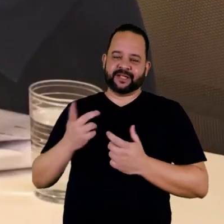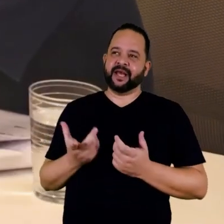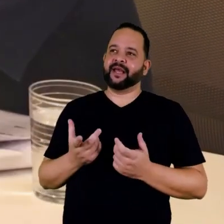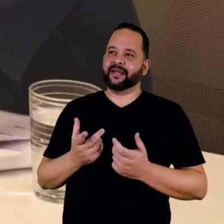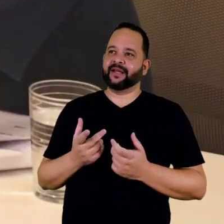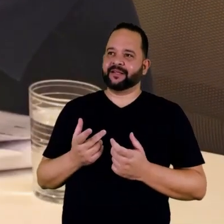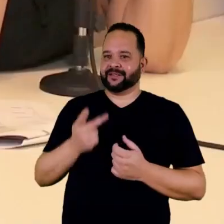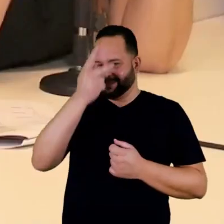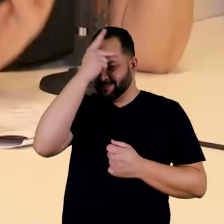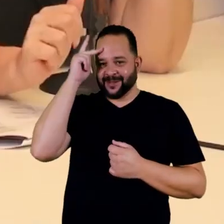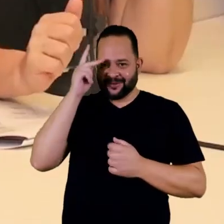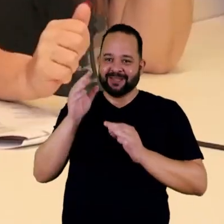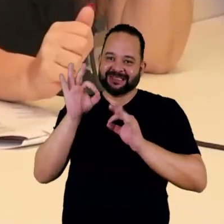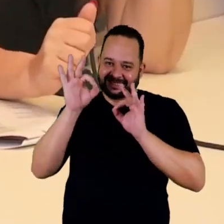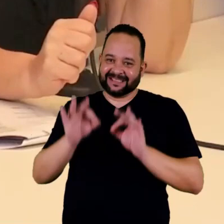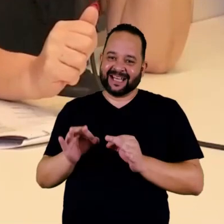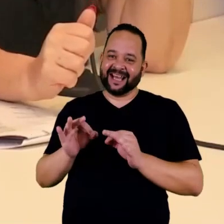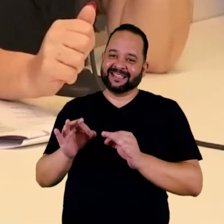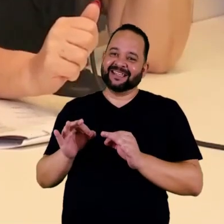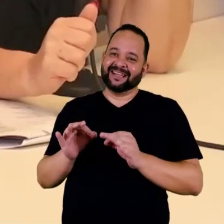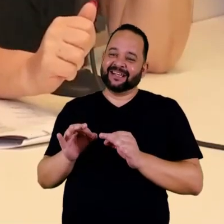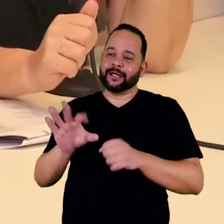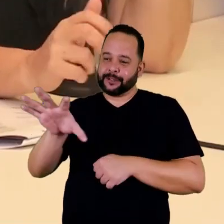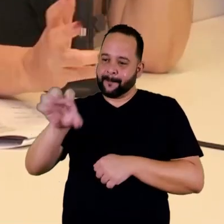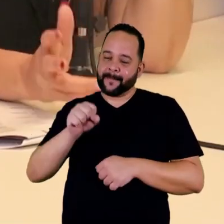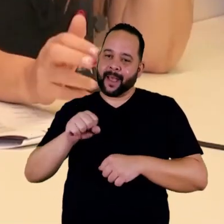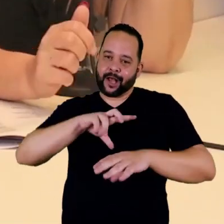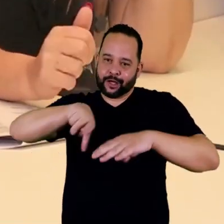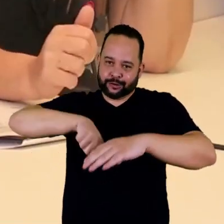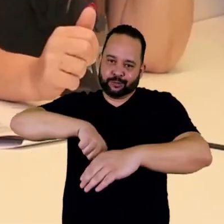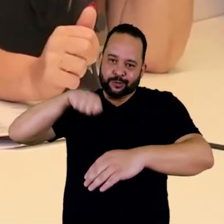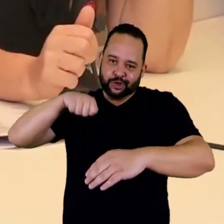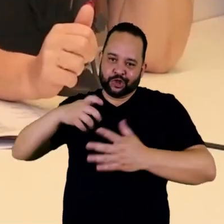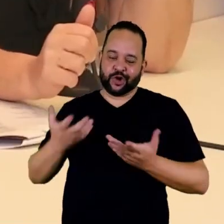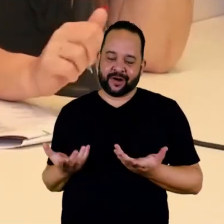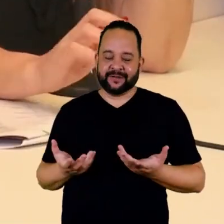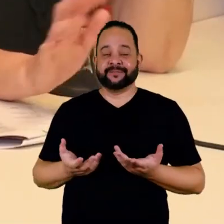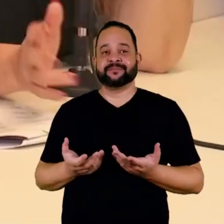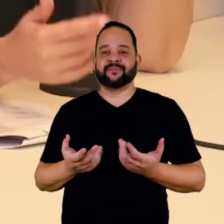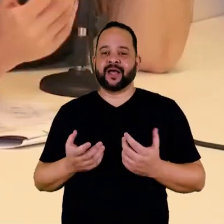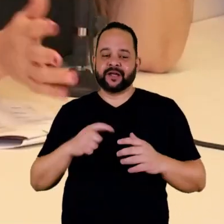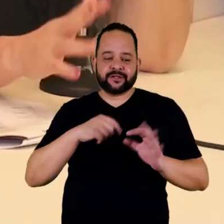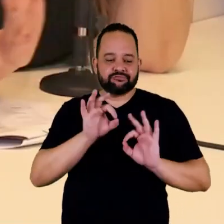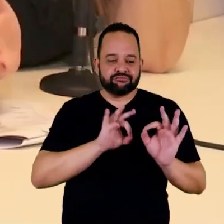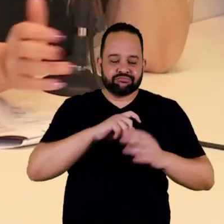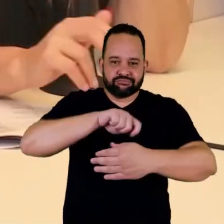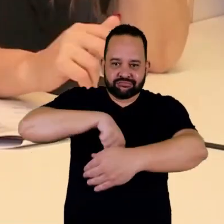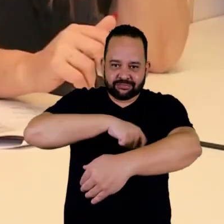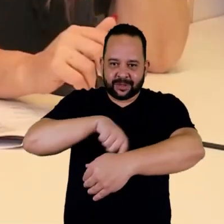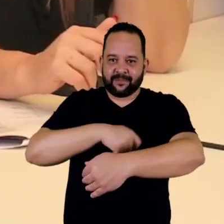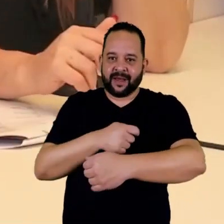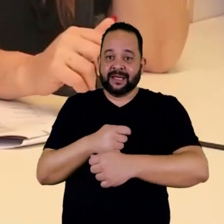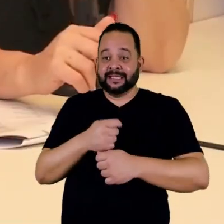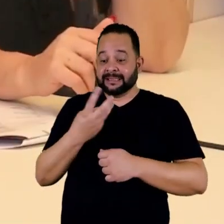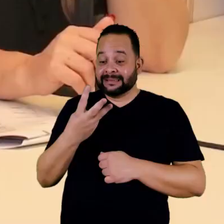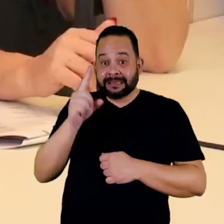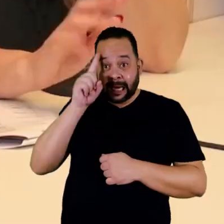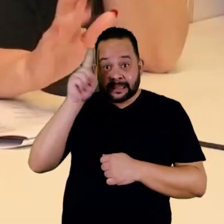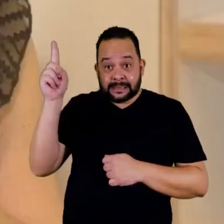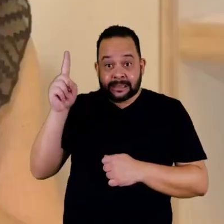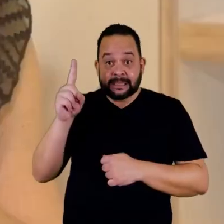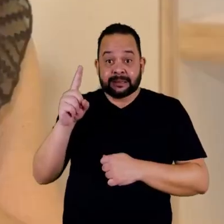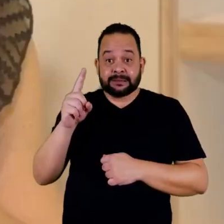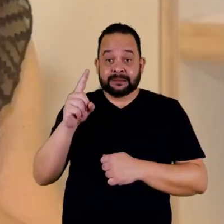os fornecedores sérios que conseguem extrair a gente faz eh com enfim São três dias para deixar